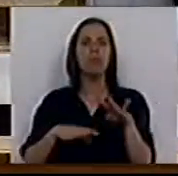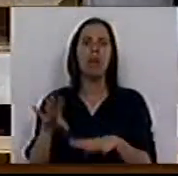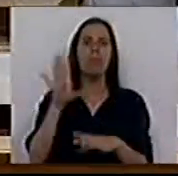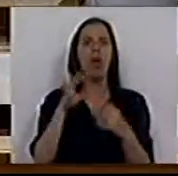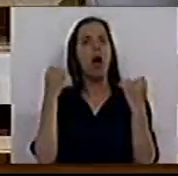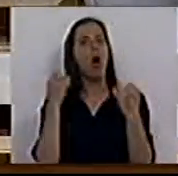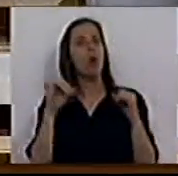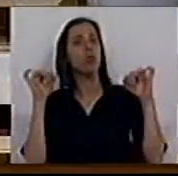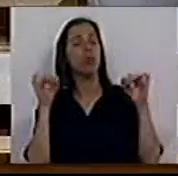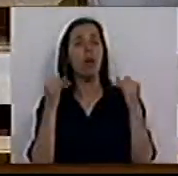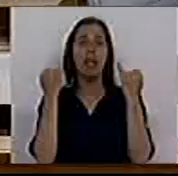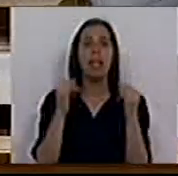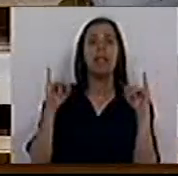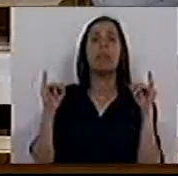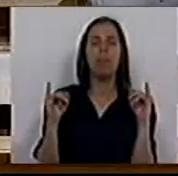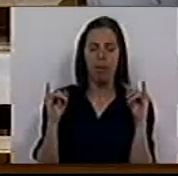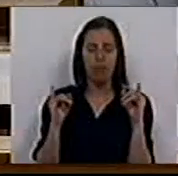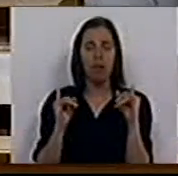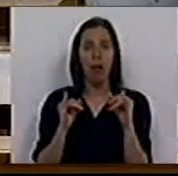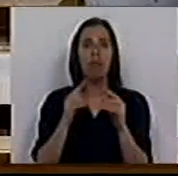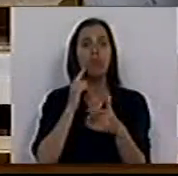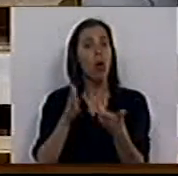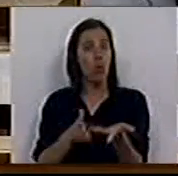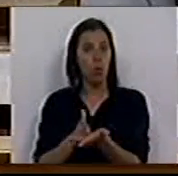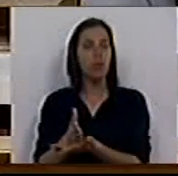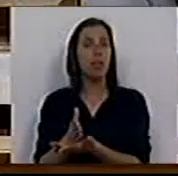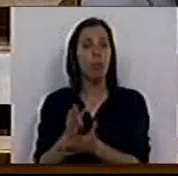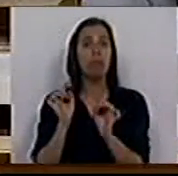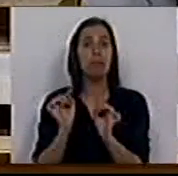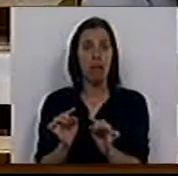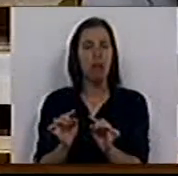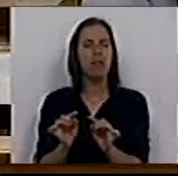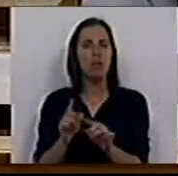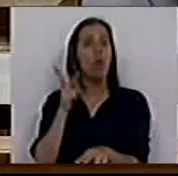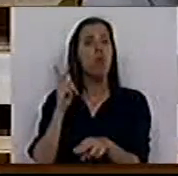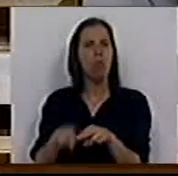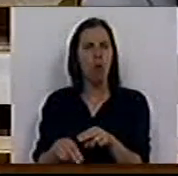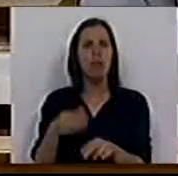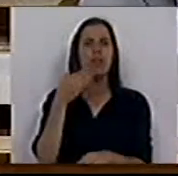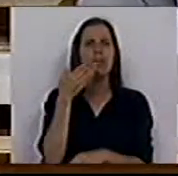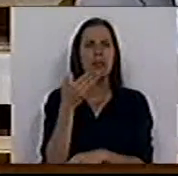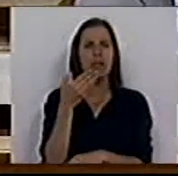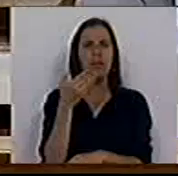forma autónoma, independente, com continuidade, esse teve um corte de